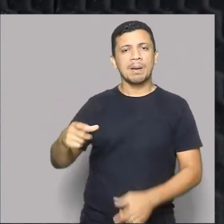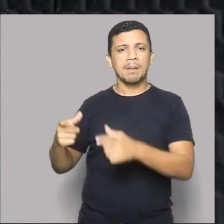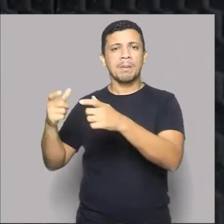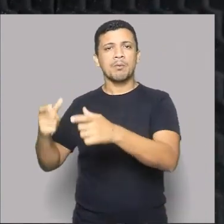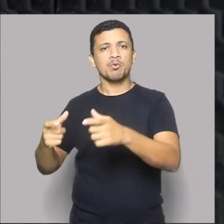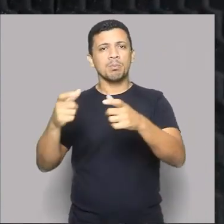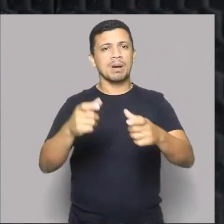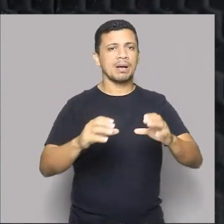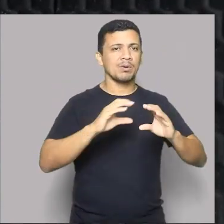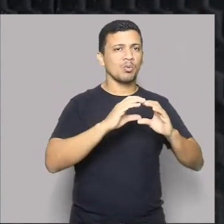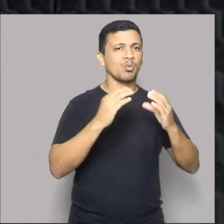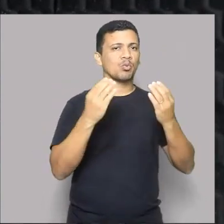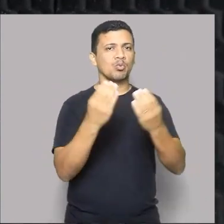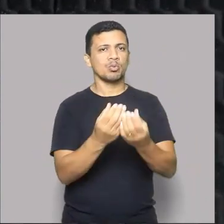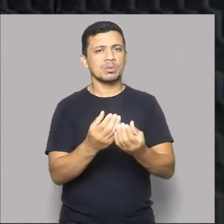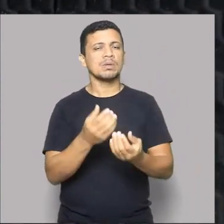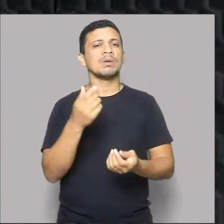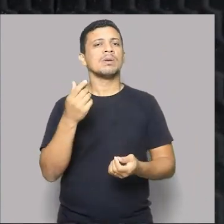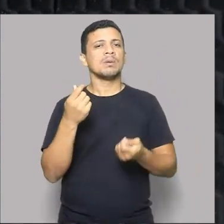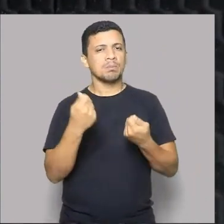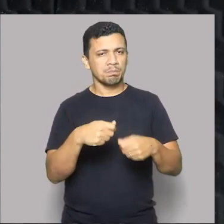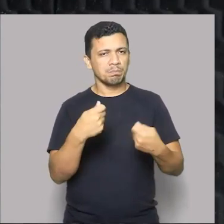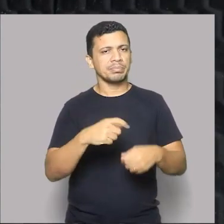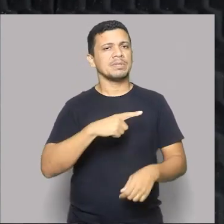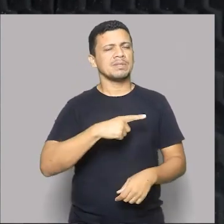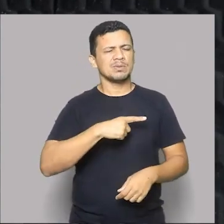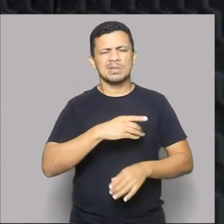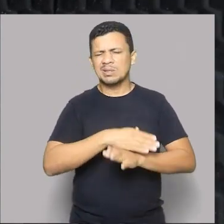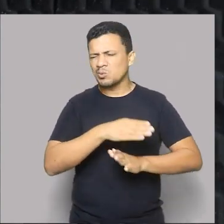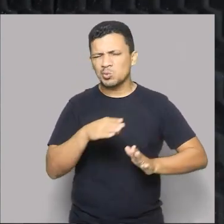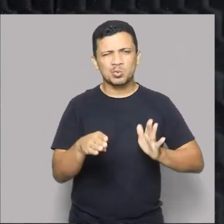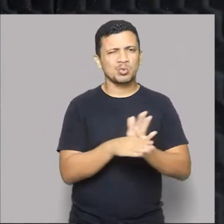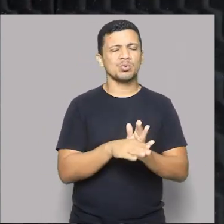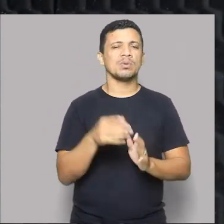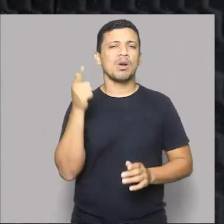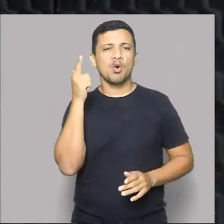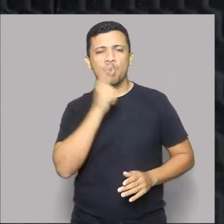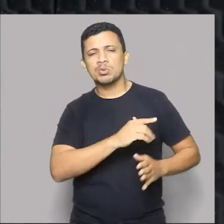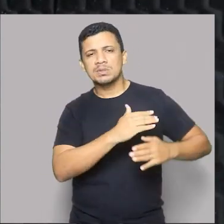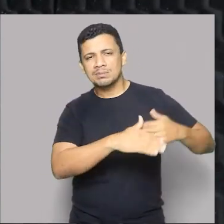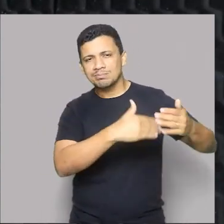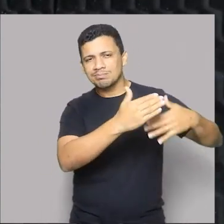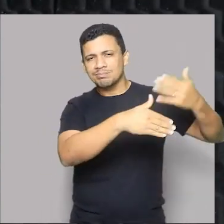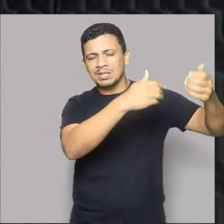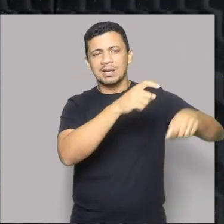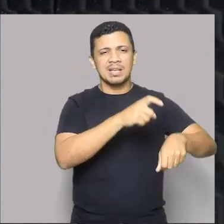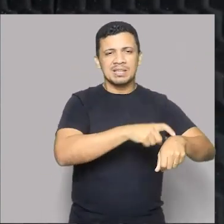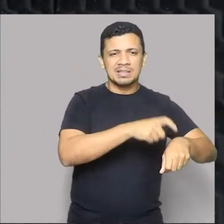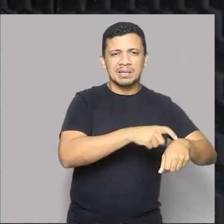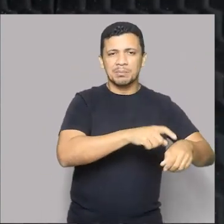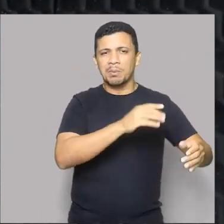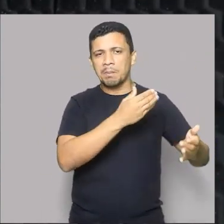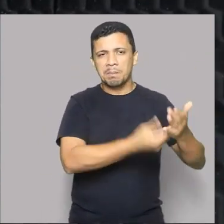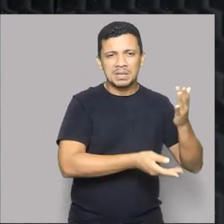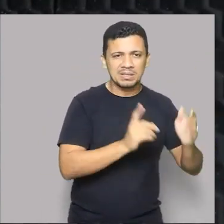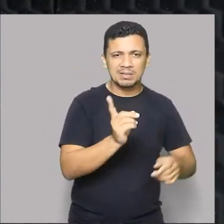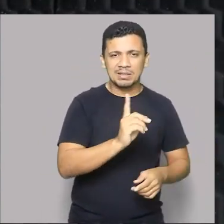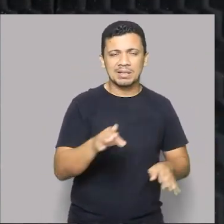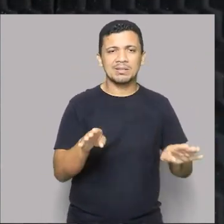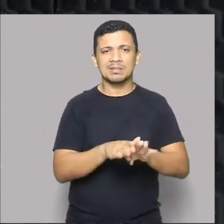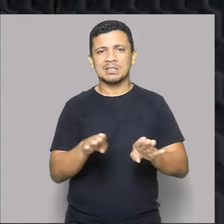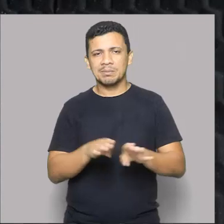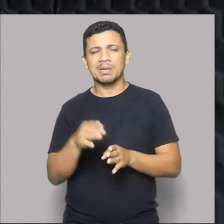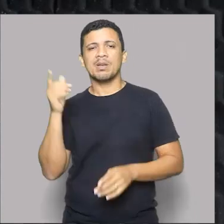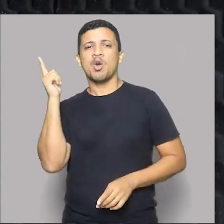eles precisam conter tudo que a pessoa necessita para que ela desenvolva suas atividades sem perder tanto tempo e ainda aumentar a